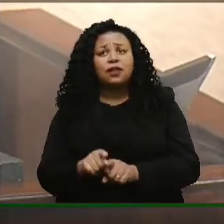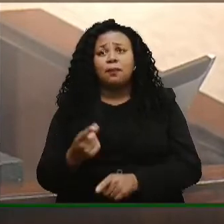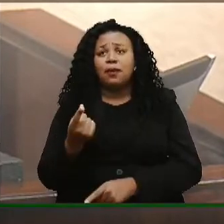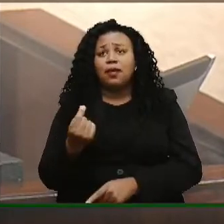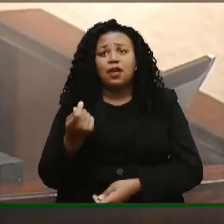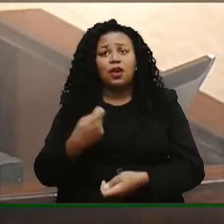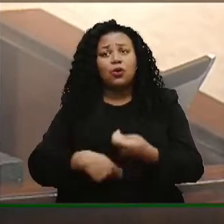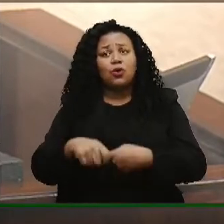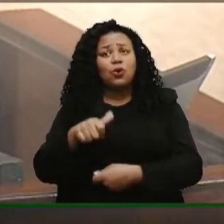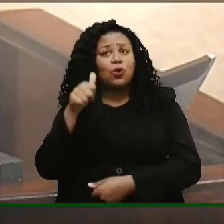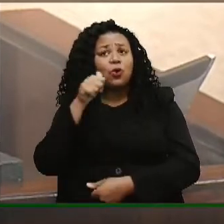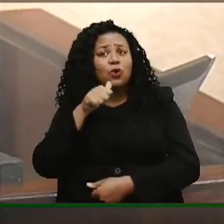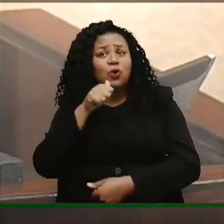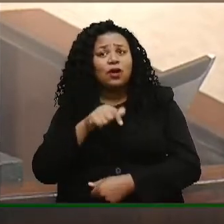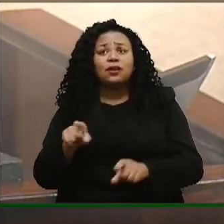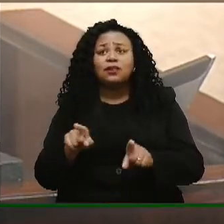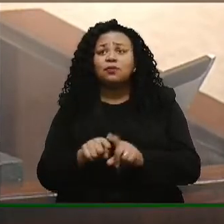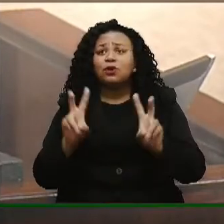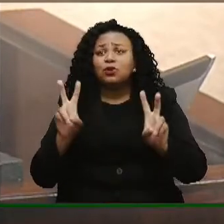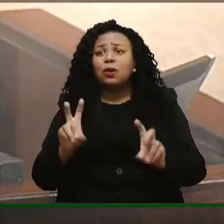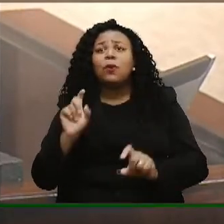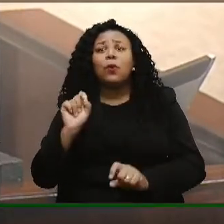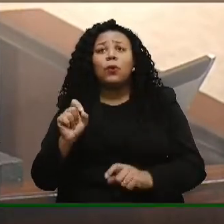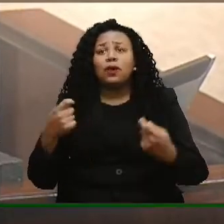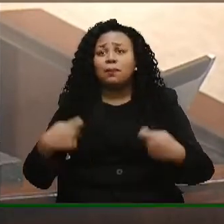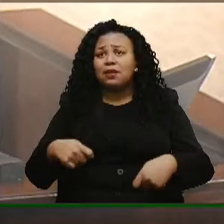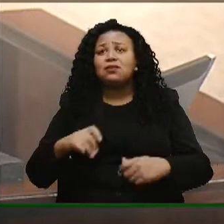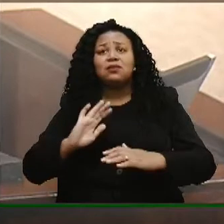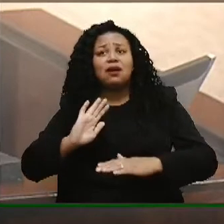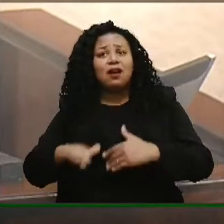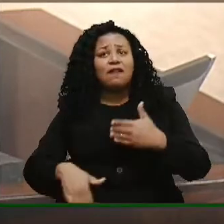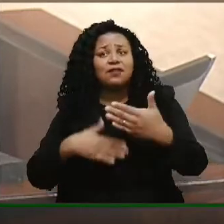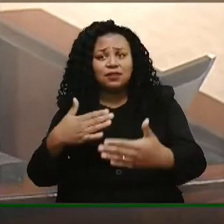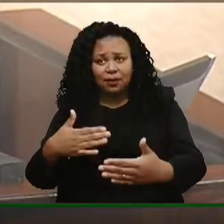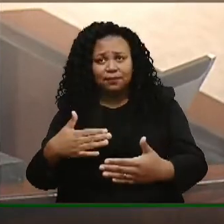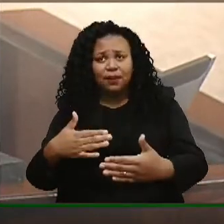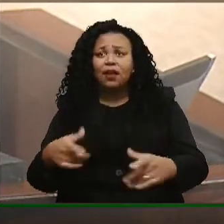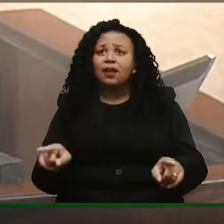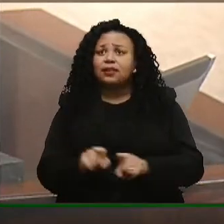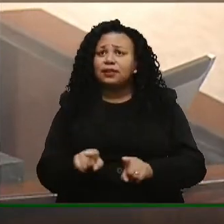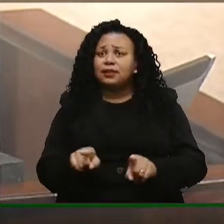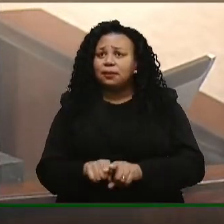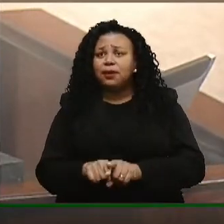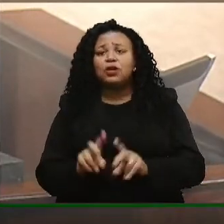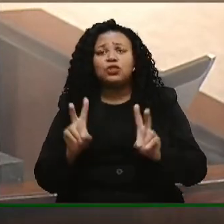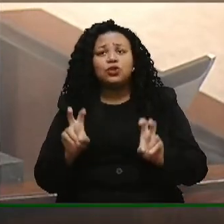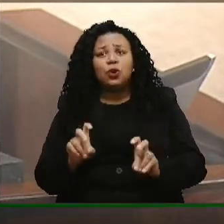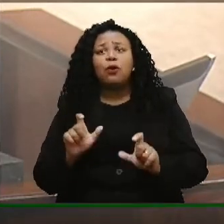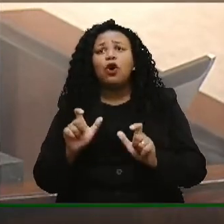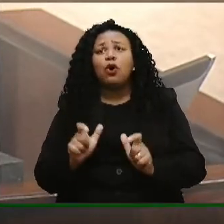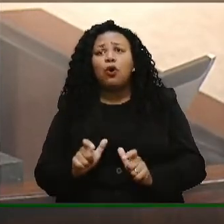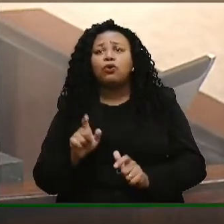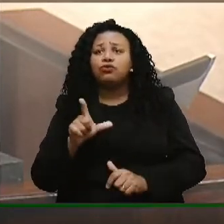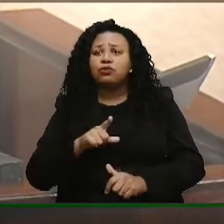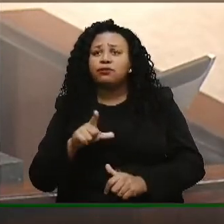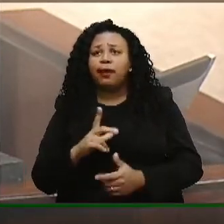mulheres, sobre o que ainda nós precisamos avançar. Também sobre aonde